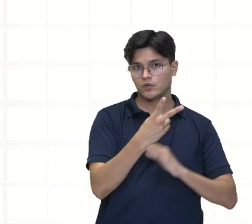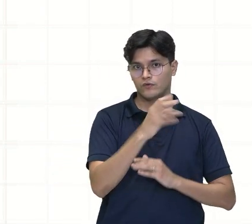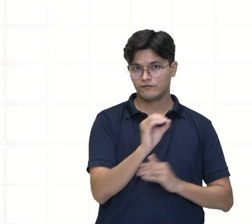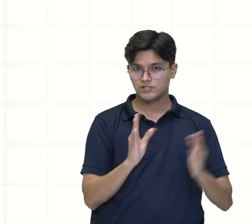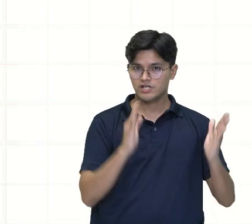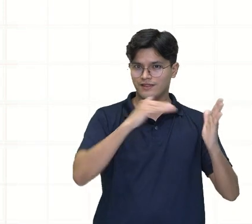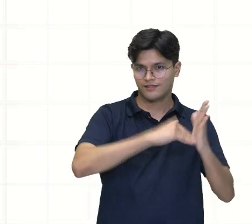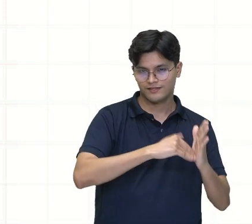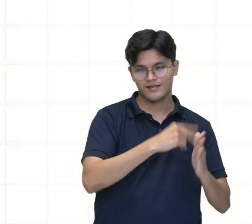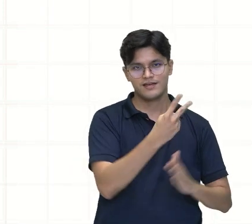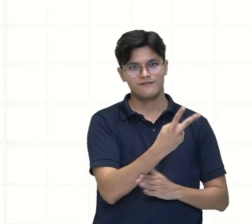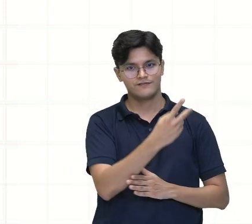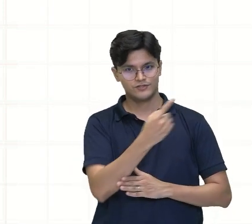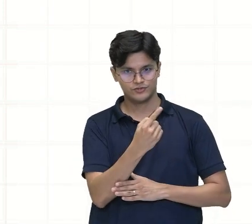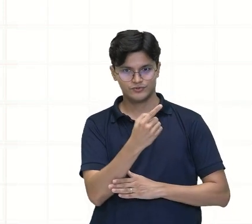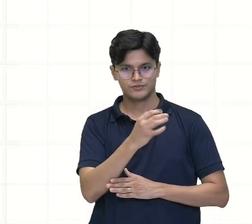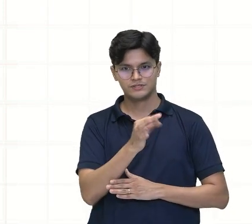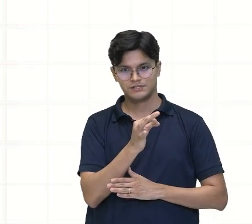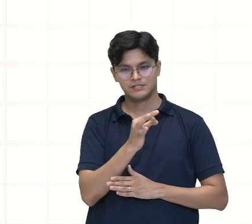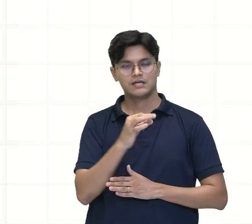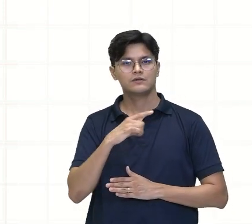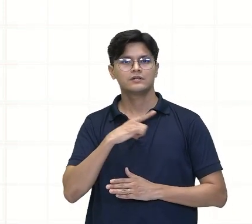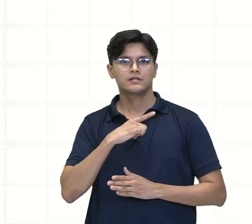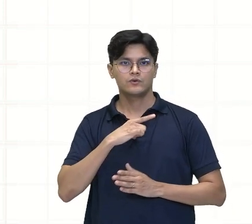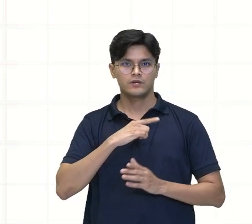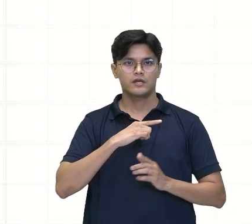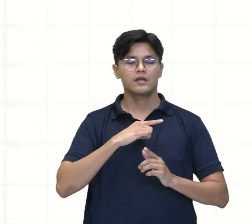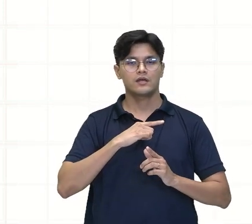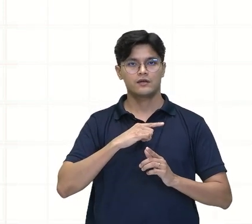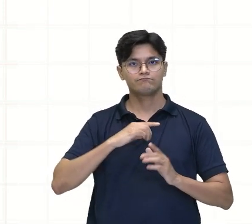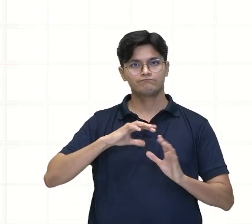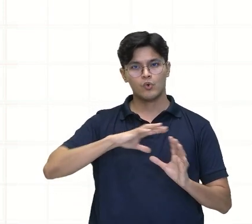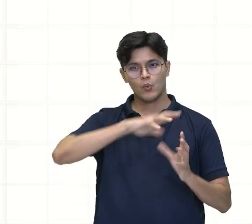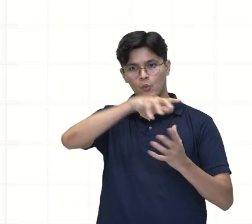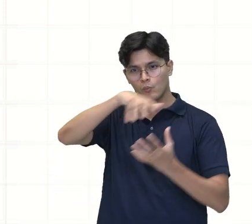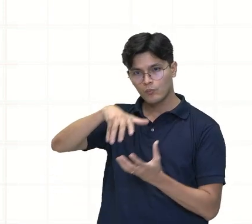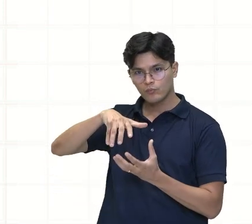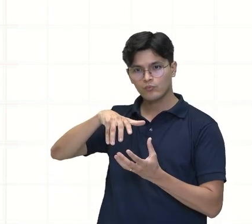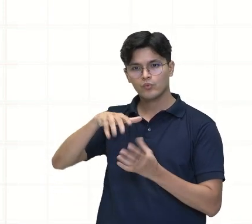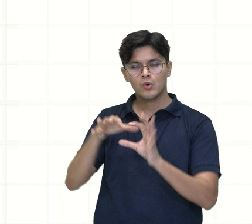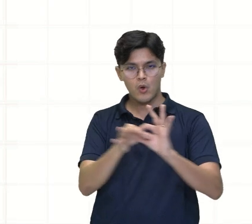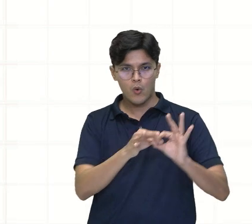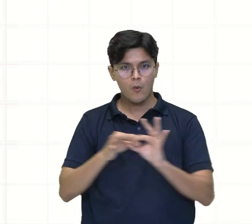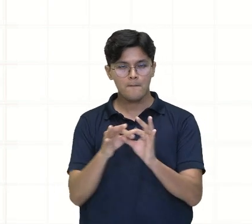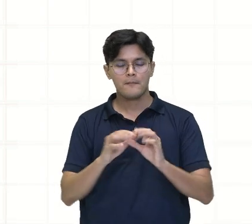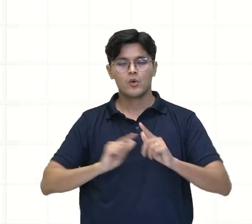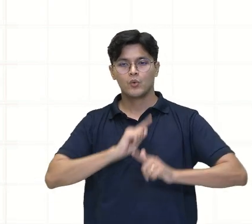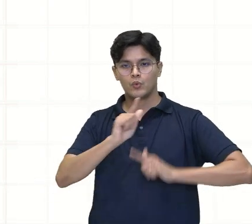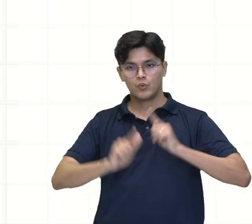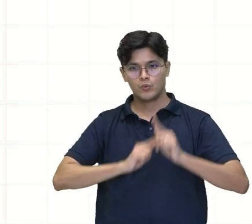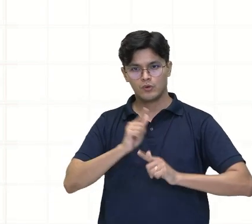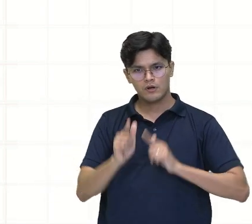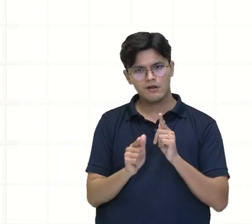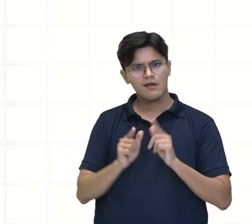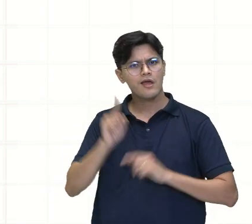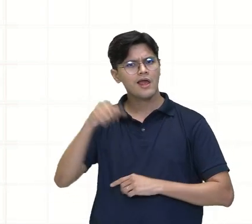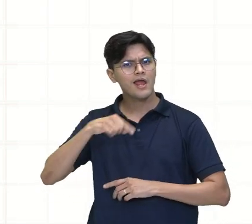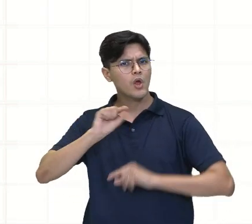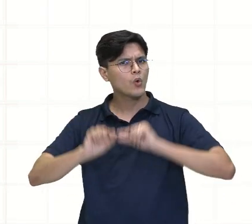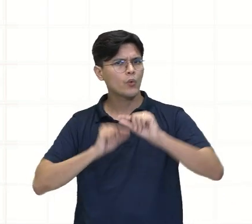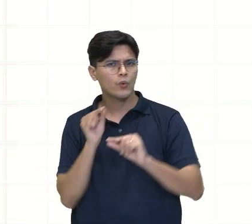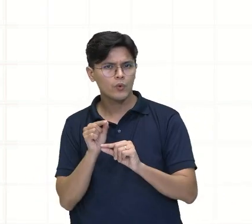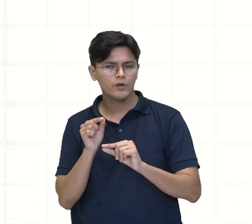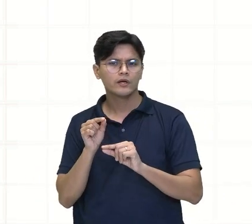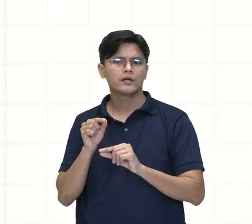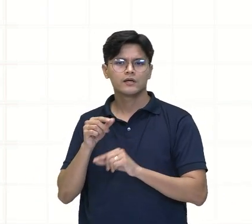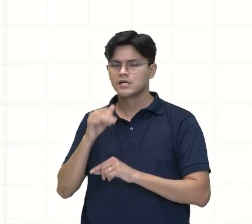avanço da globalização, né? Então a gente tem a globalização, que nada mais é do que a integração entre os diferentes lugares, entre as